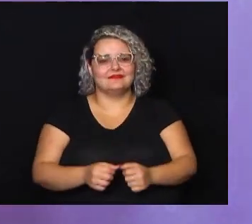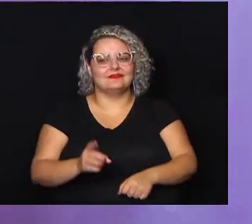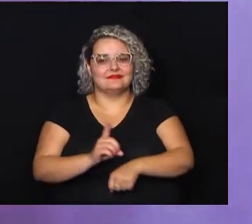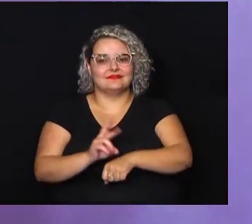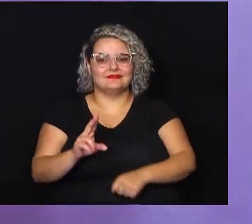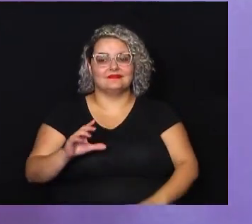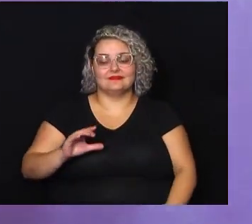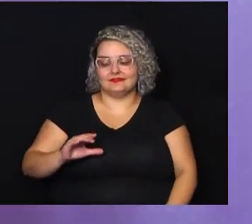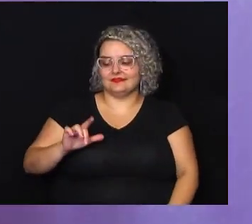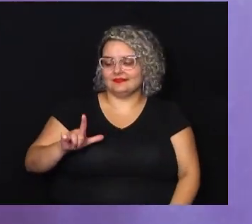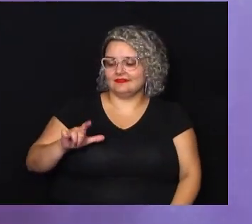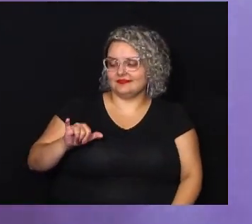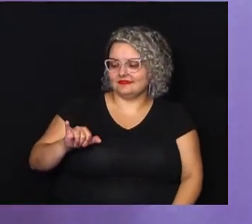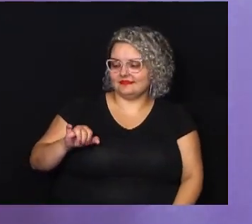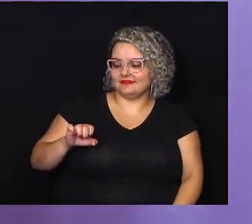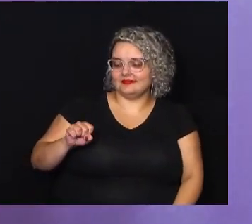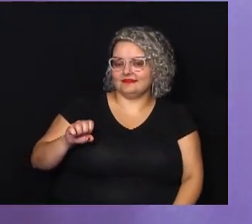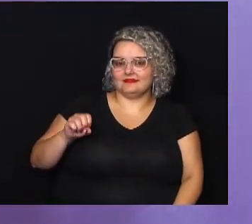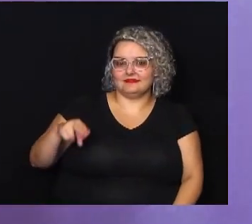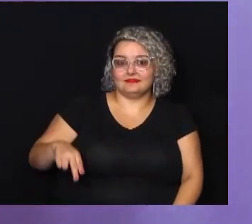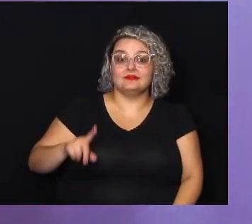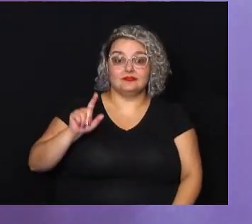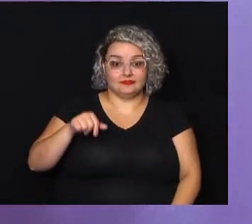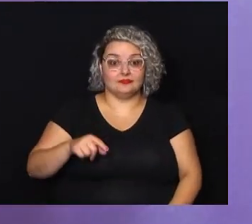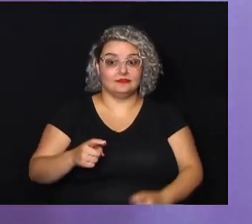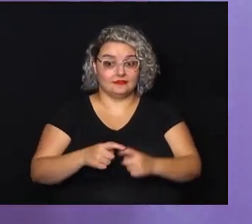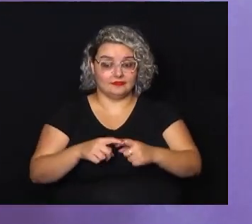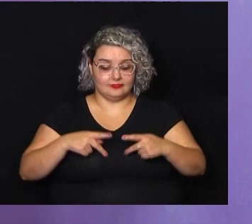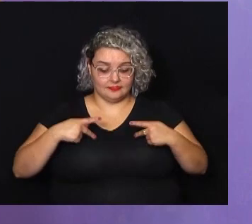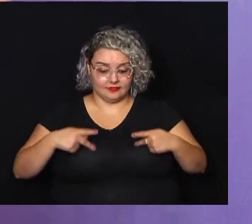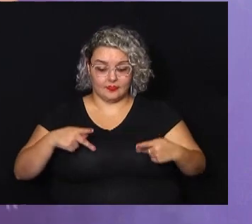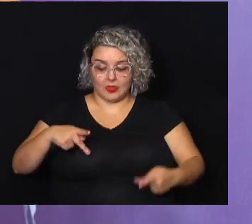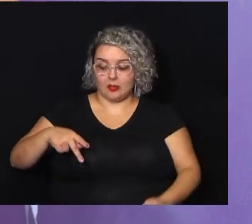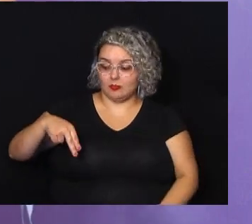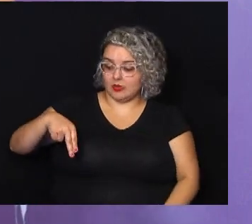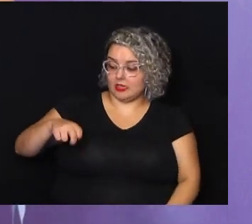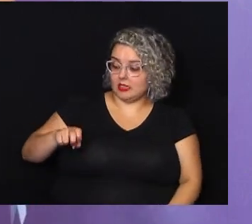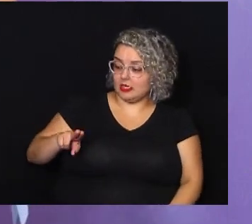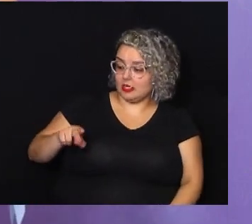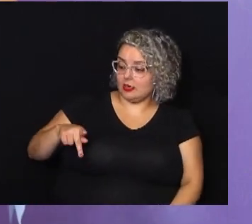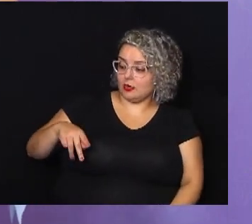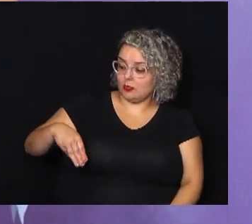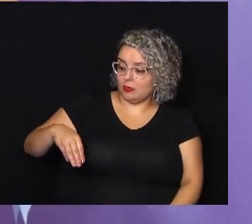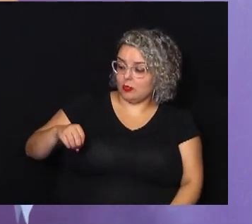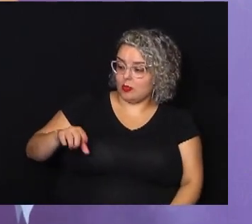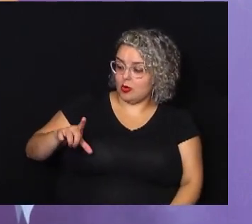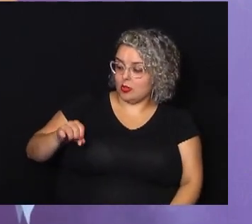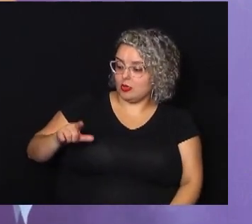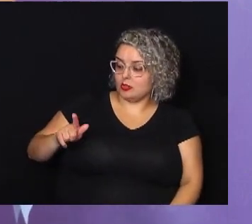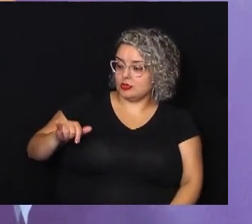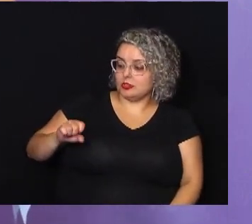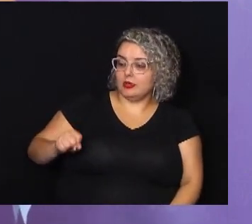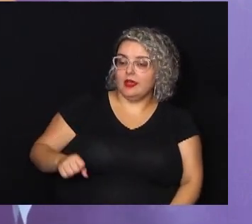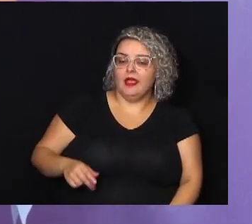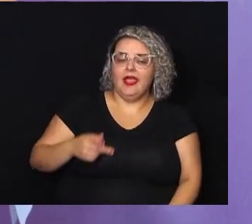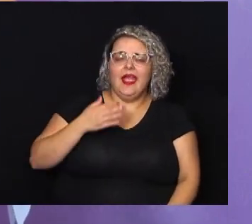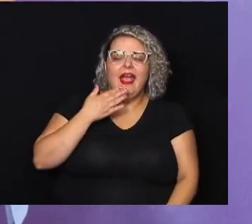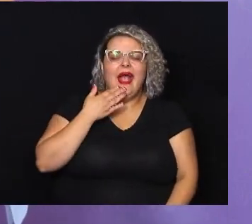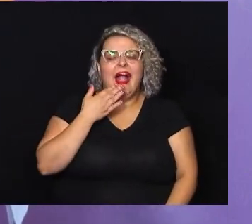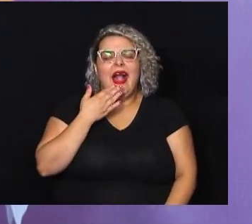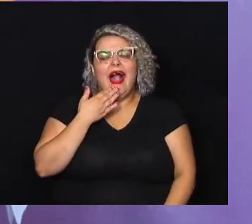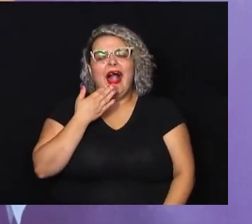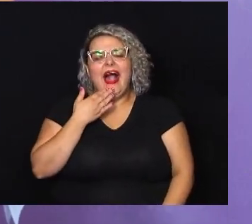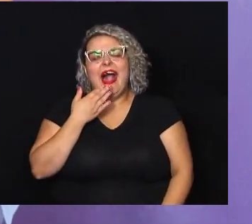médico que já está aqui na tela comigo. Ele é o Dr. Gleison Guimarães e é pneumologista. Ele vai falar um pouquinho